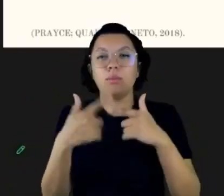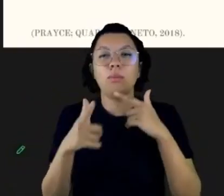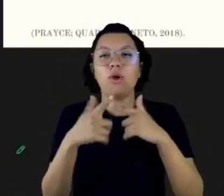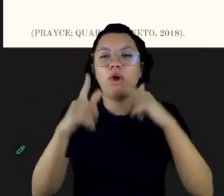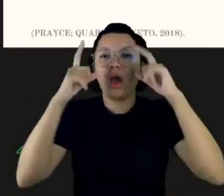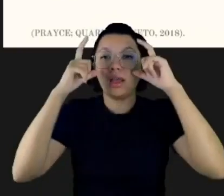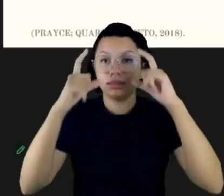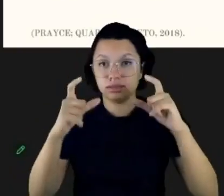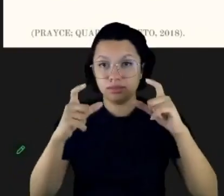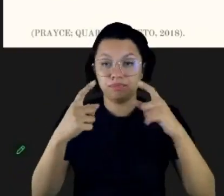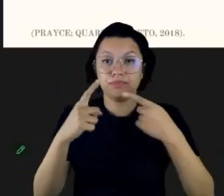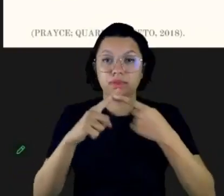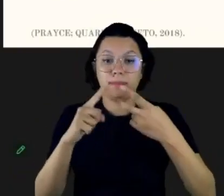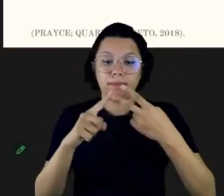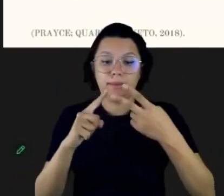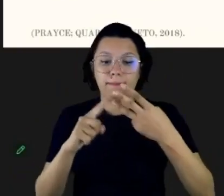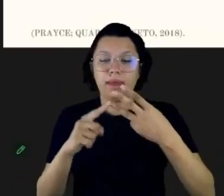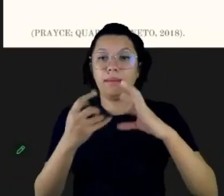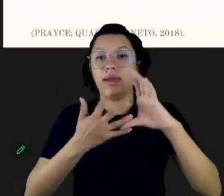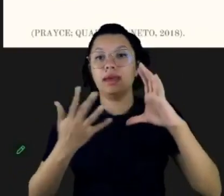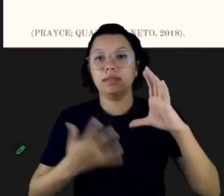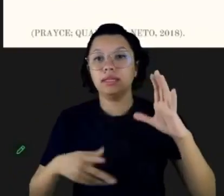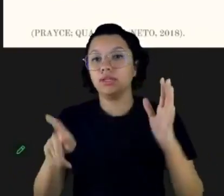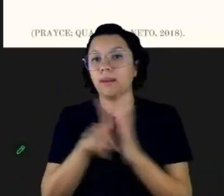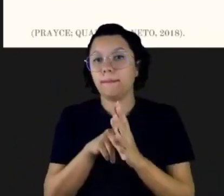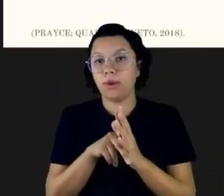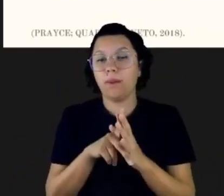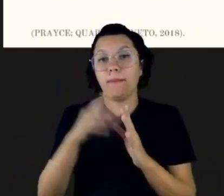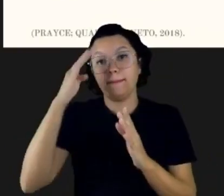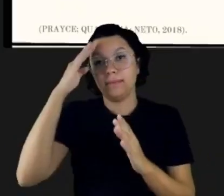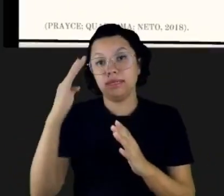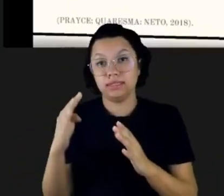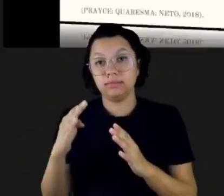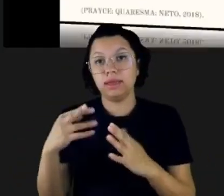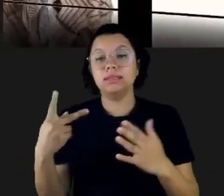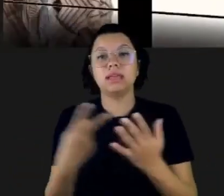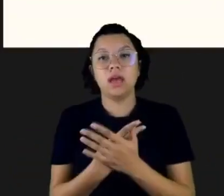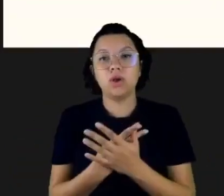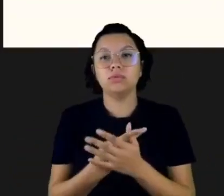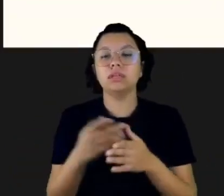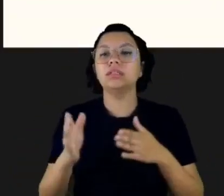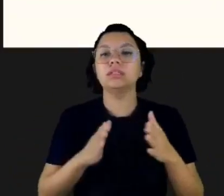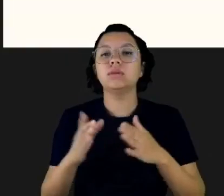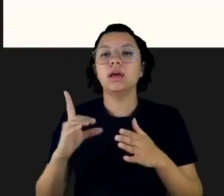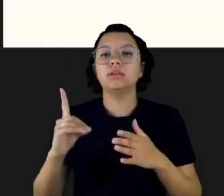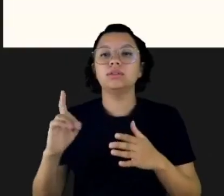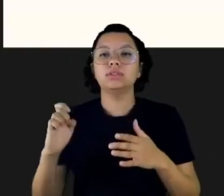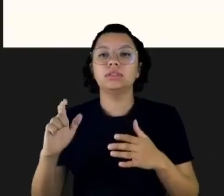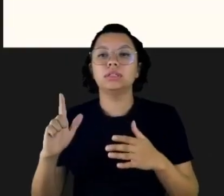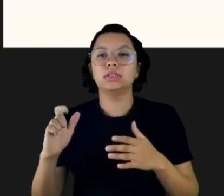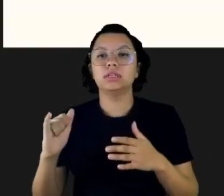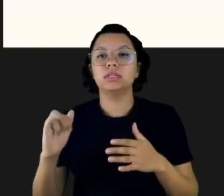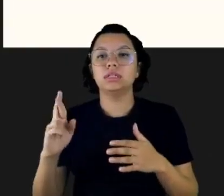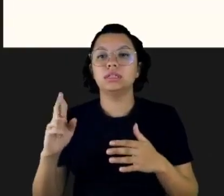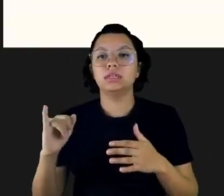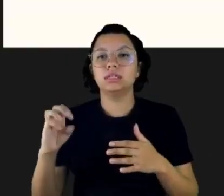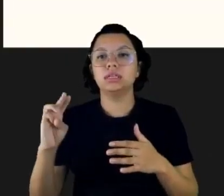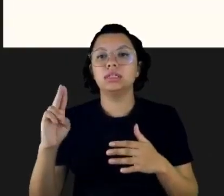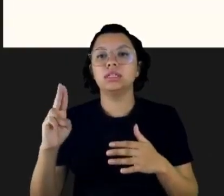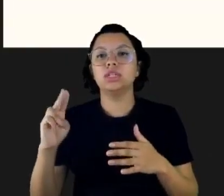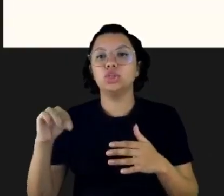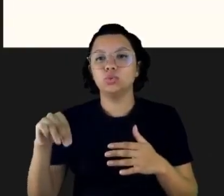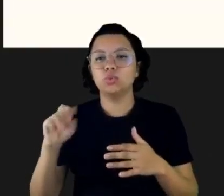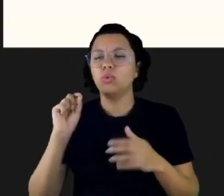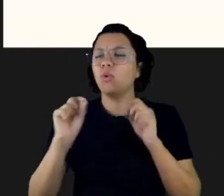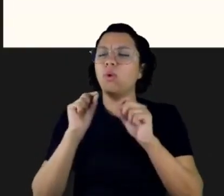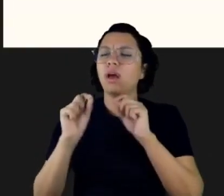principais dimensões acometidas num quadro de delírio. Então, quais são as possíveis causas